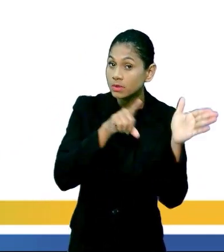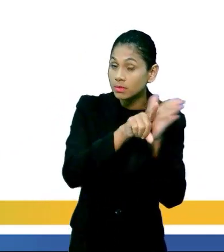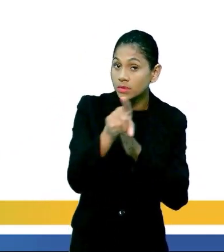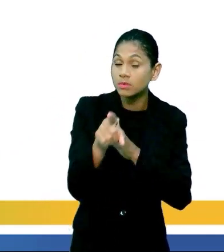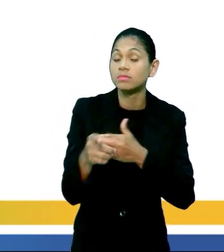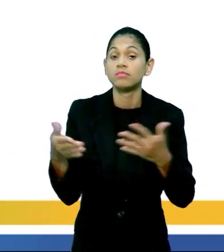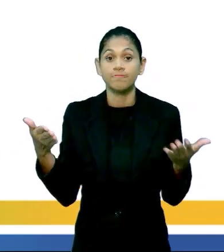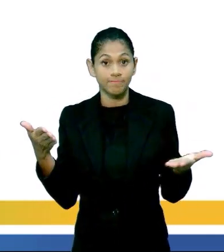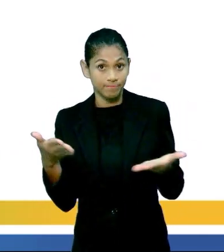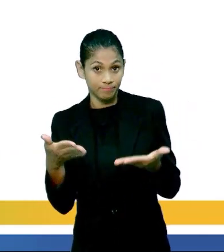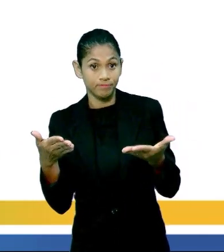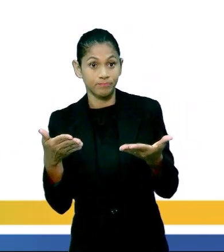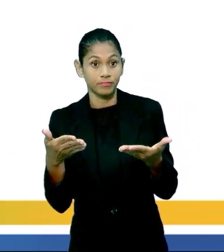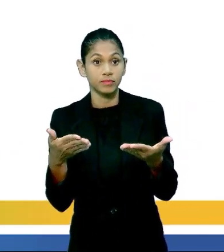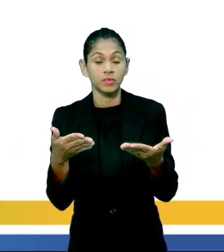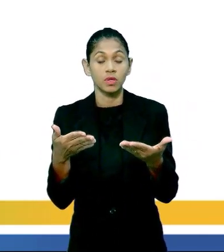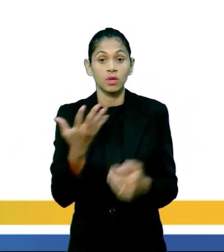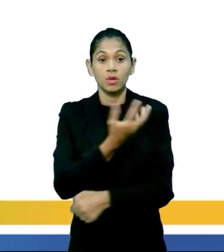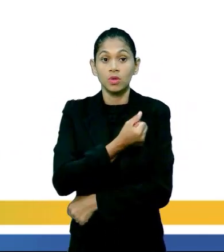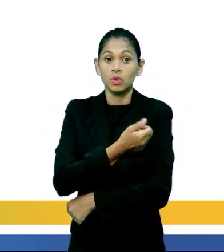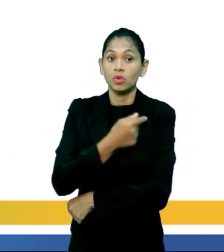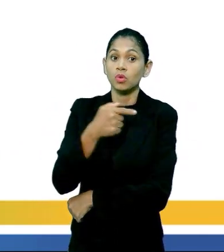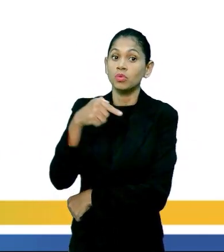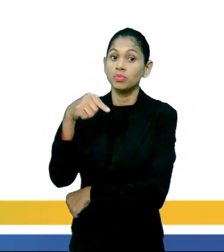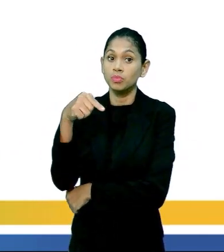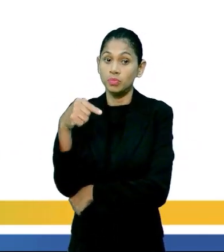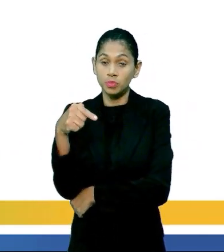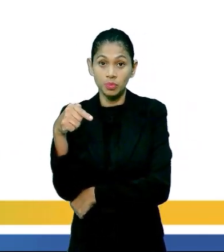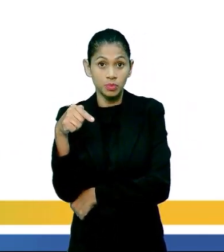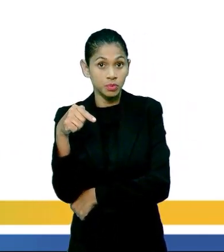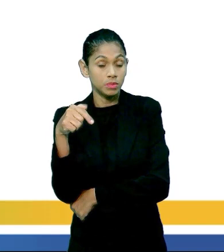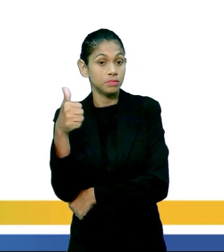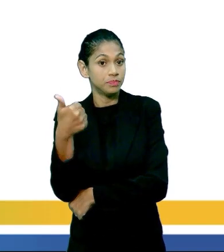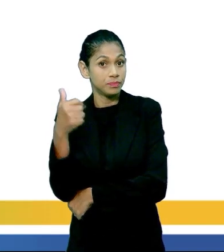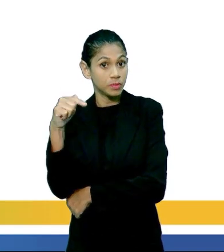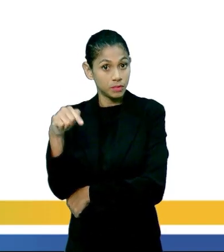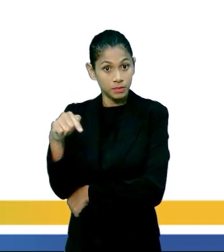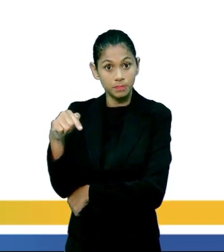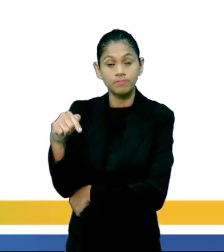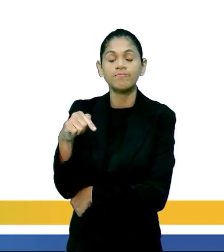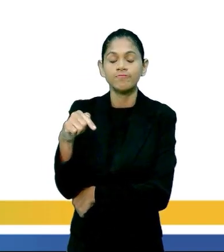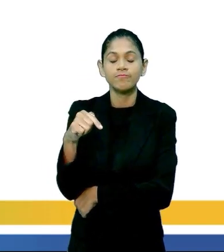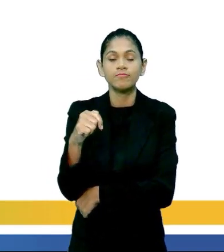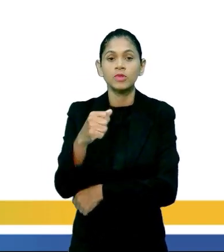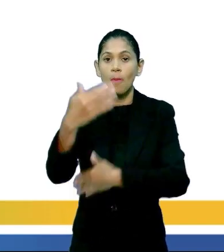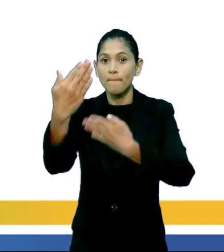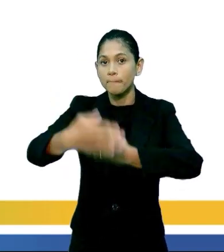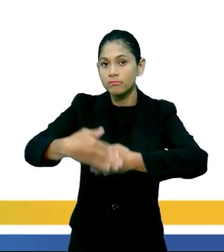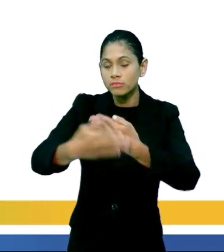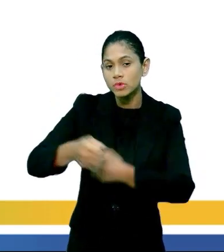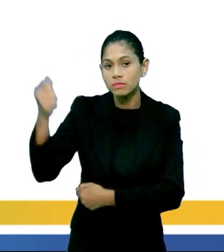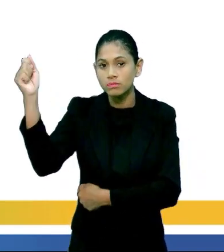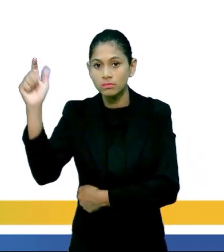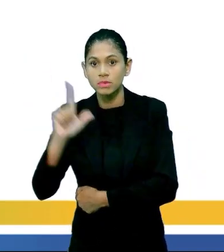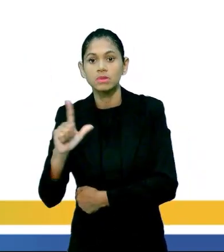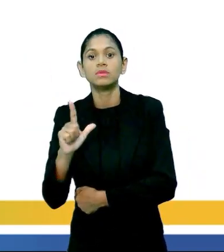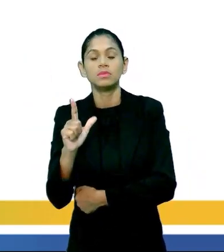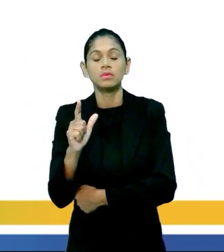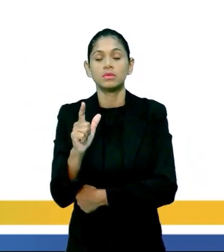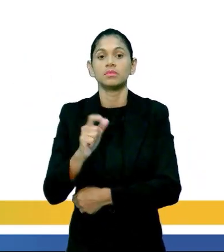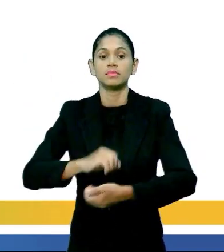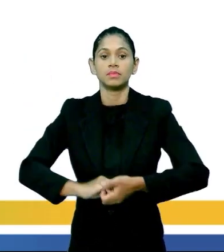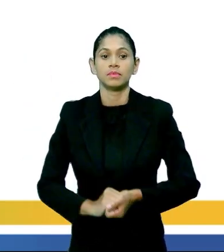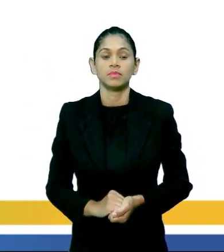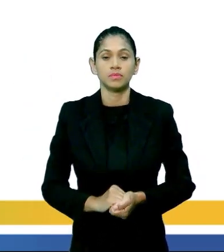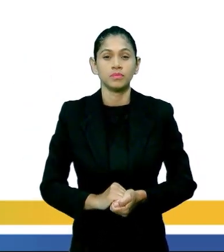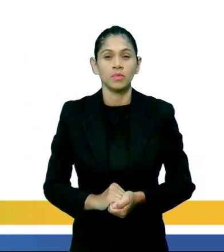Questão 177, prova azul do segundo dia do Enem 2014. Questão comentada.